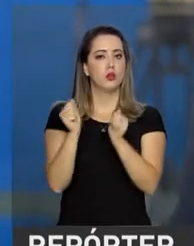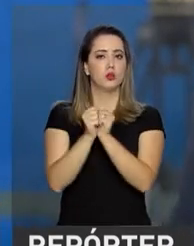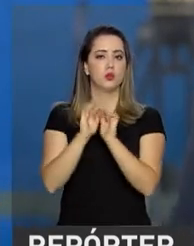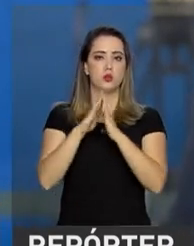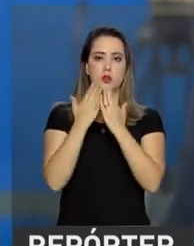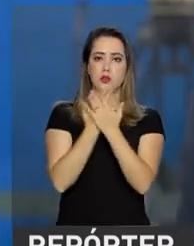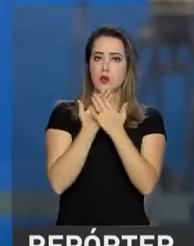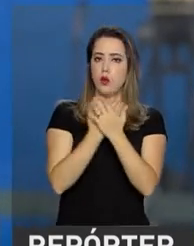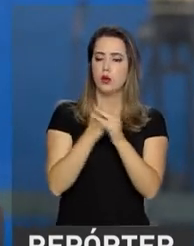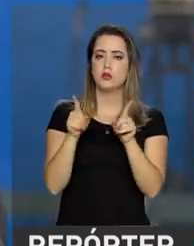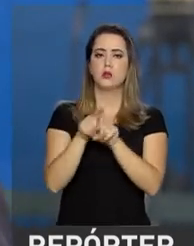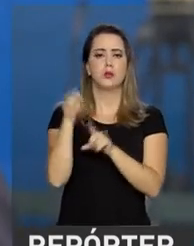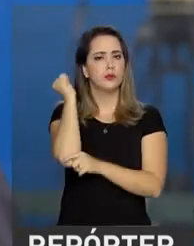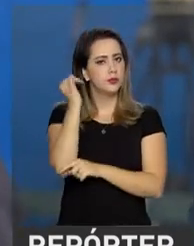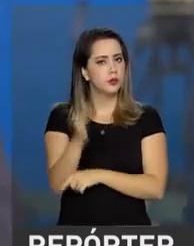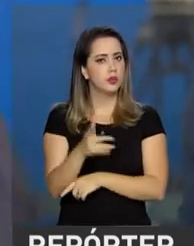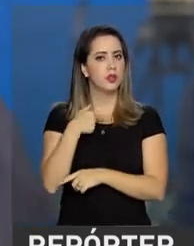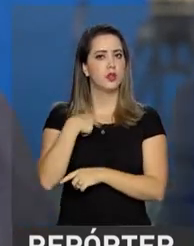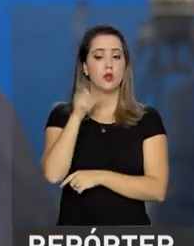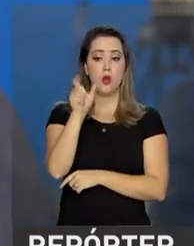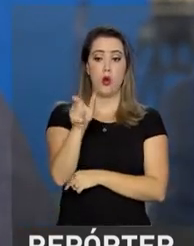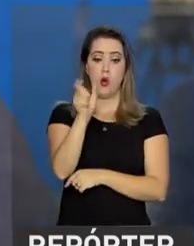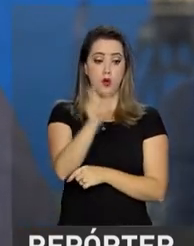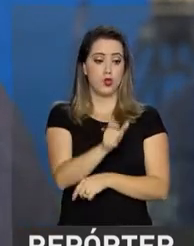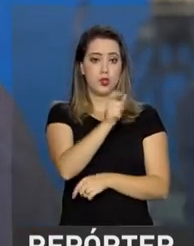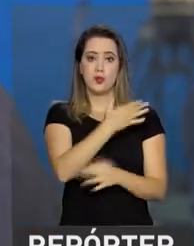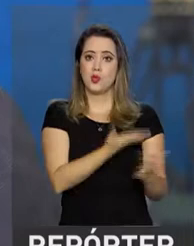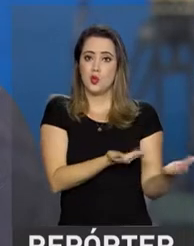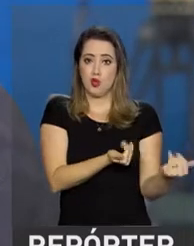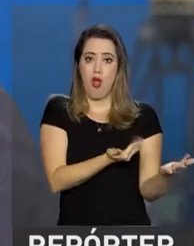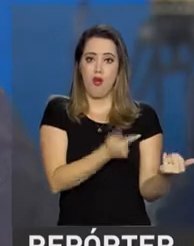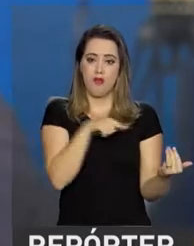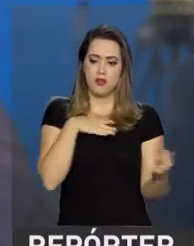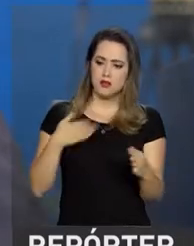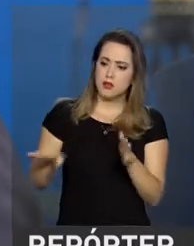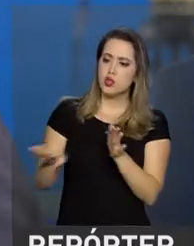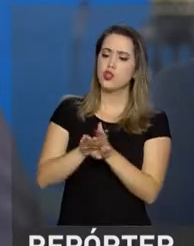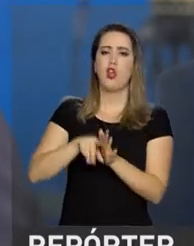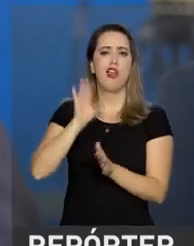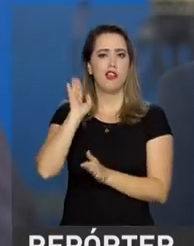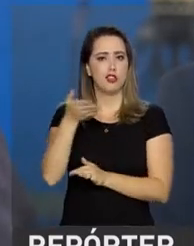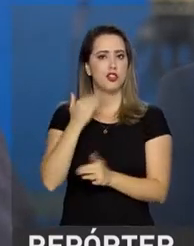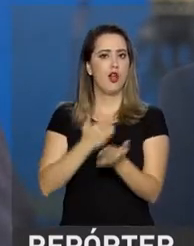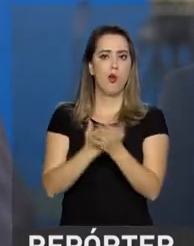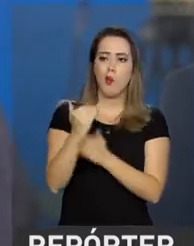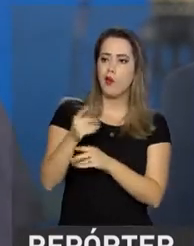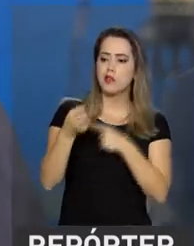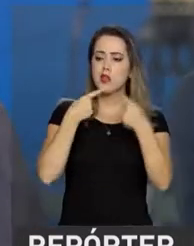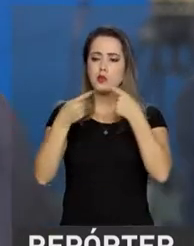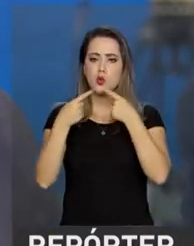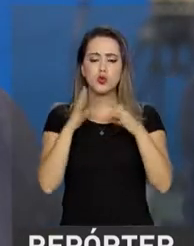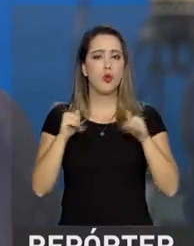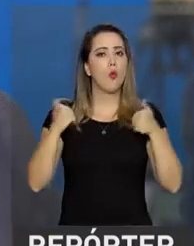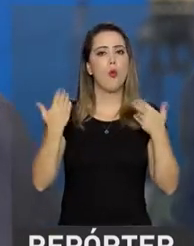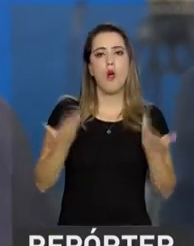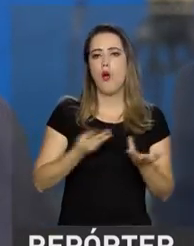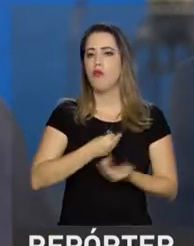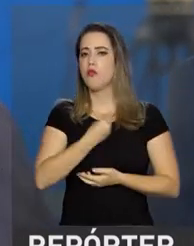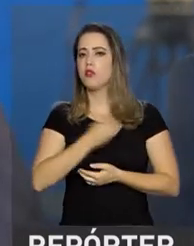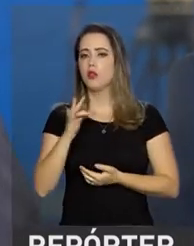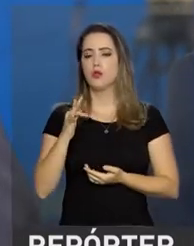integral, onde o jovem tem protagonismo, onde o jovem chega e já começa a discutir o seu projeto de